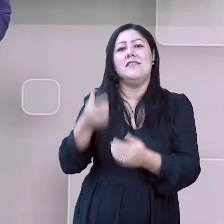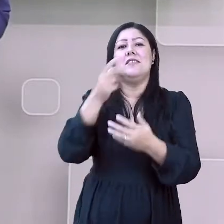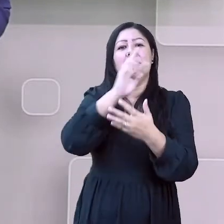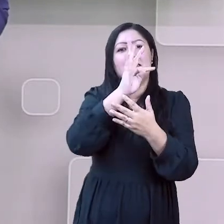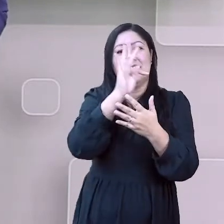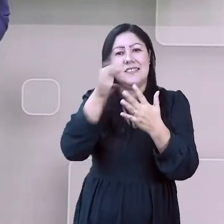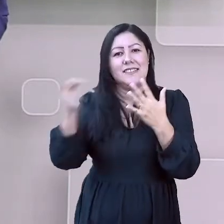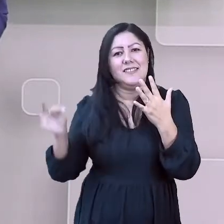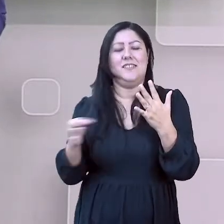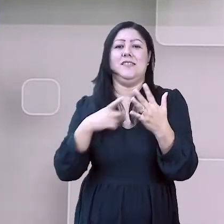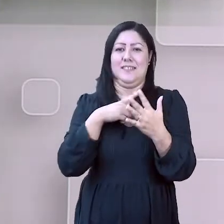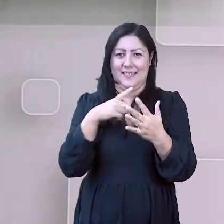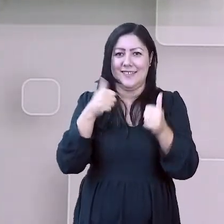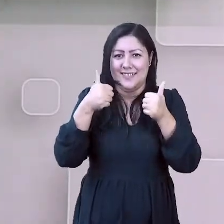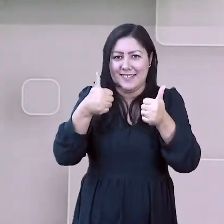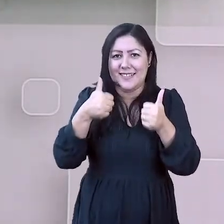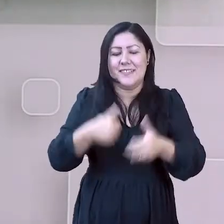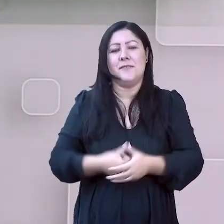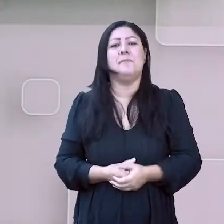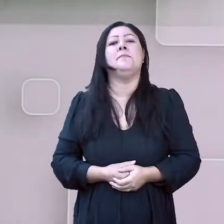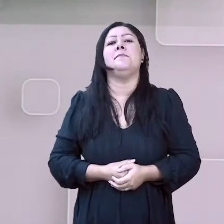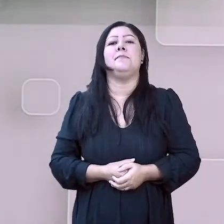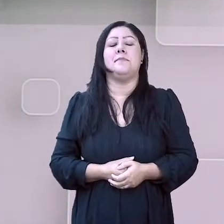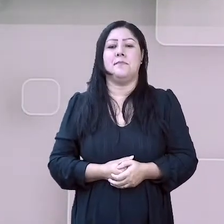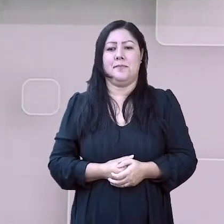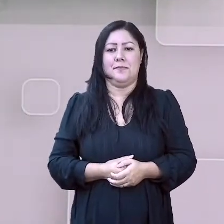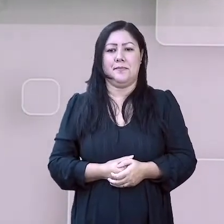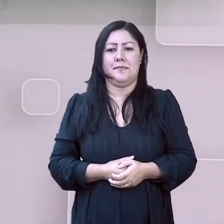também, sem brigas.